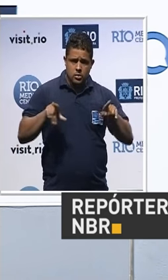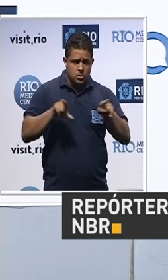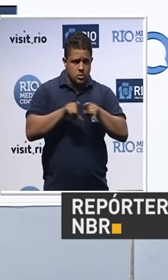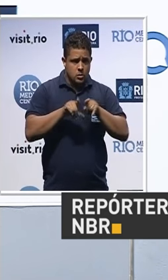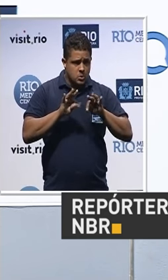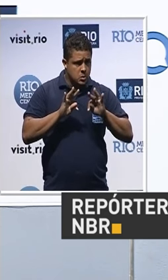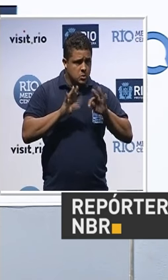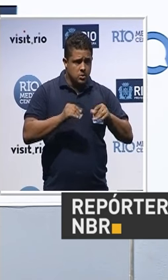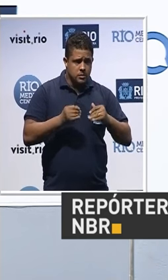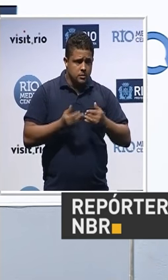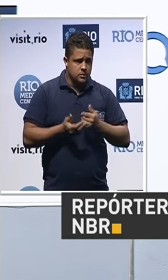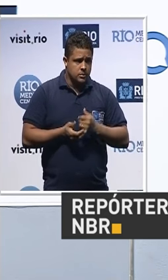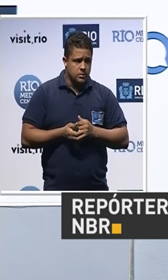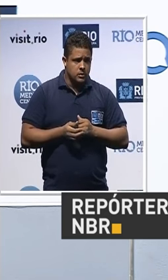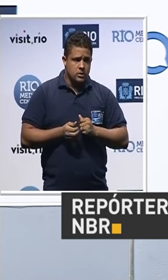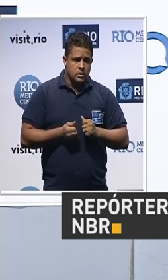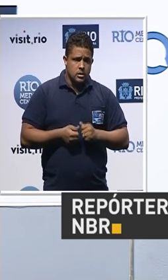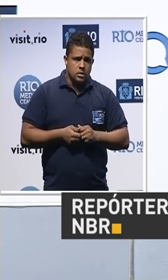meus cumprimentos,